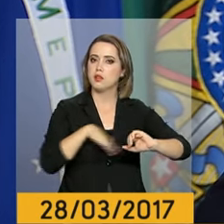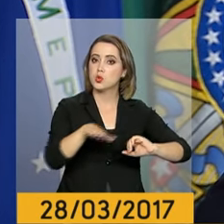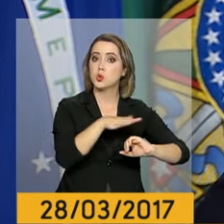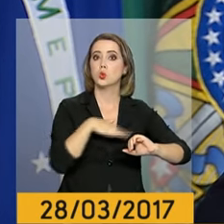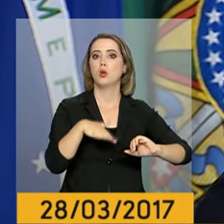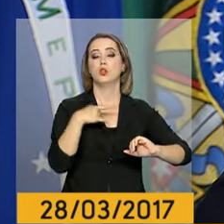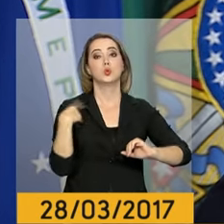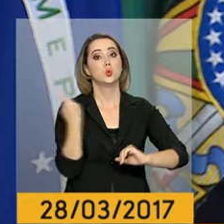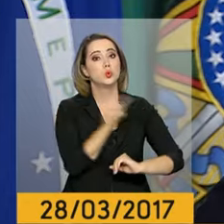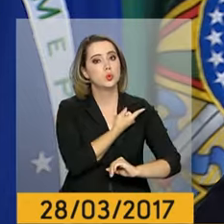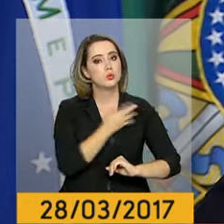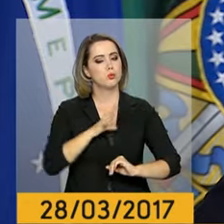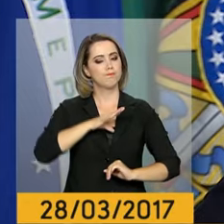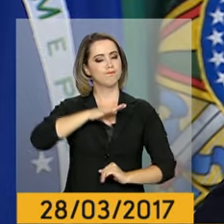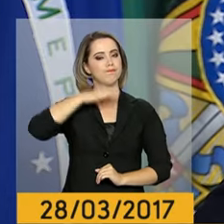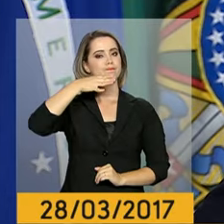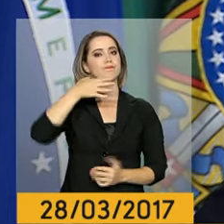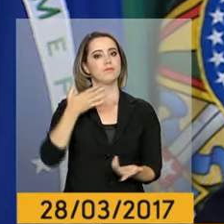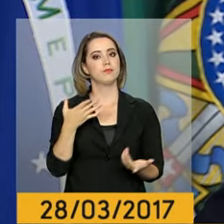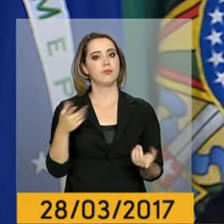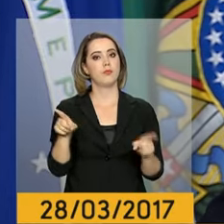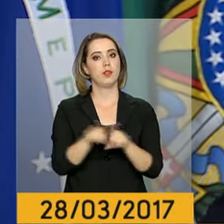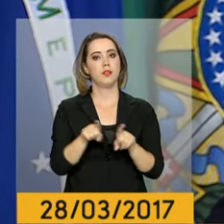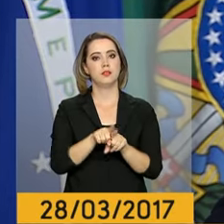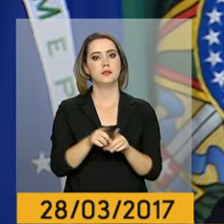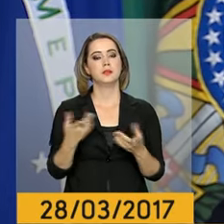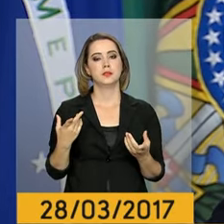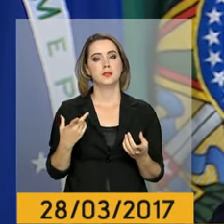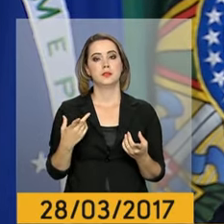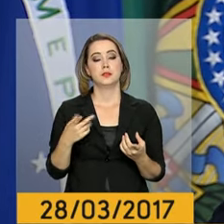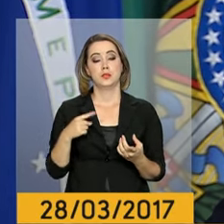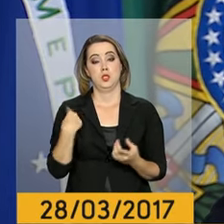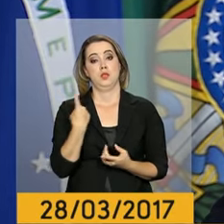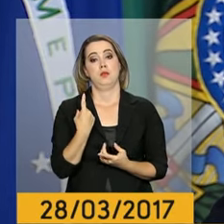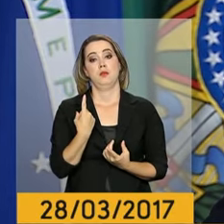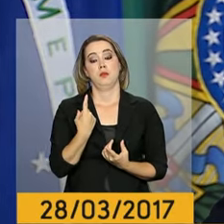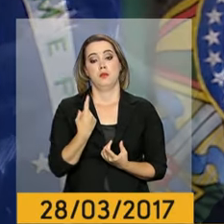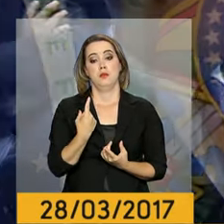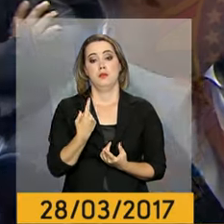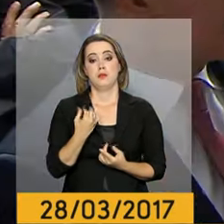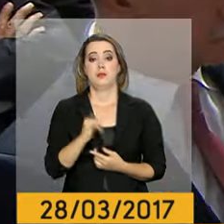corajosos e até ousados não fôssemos